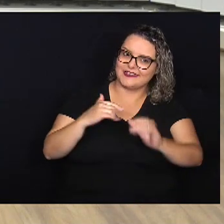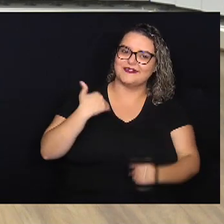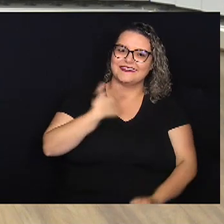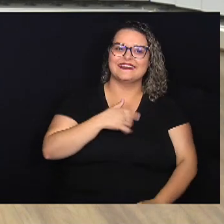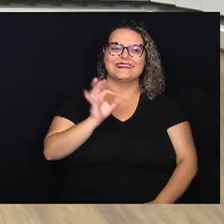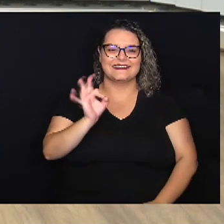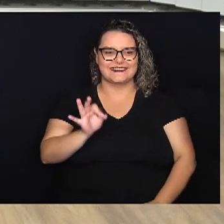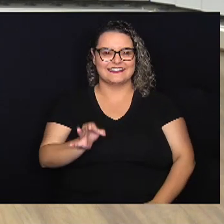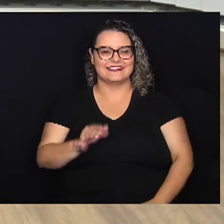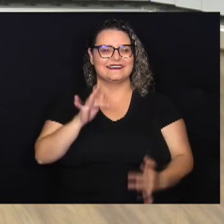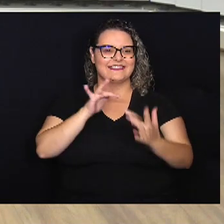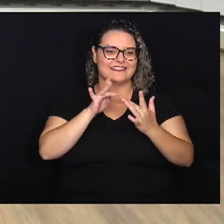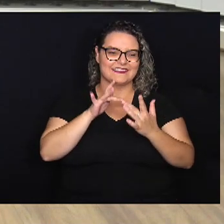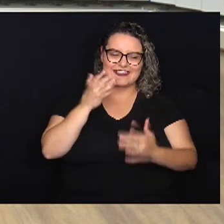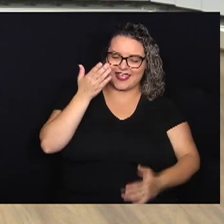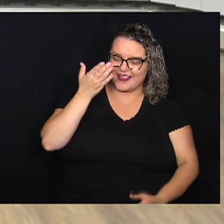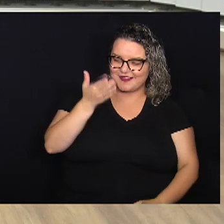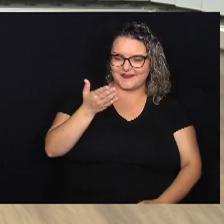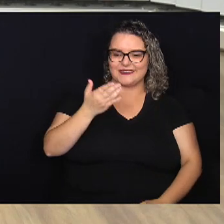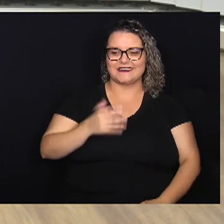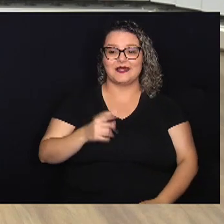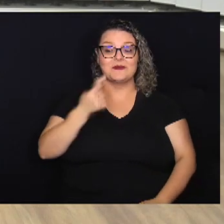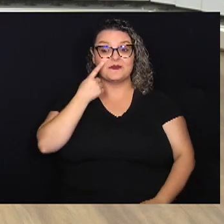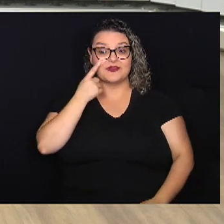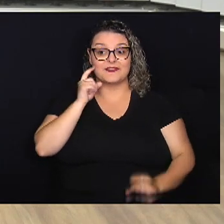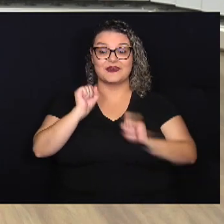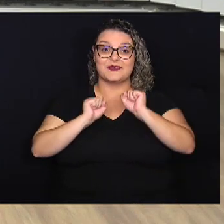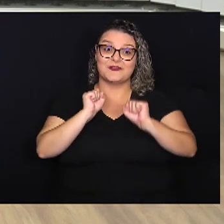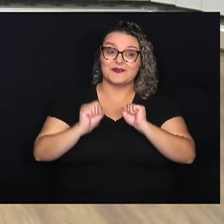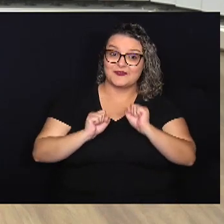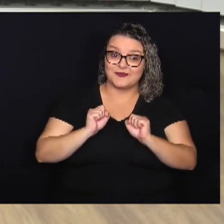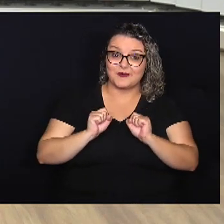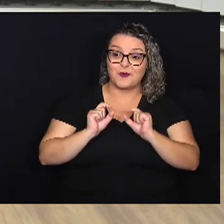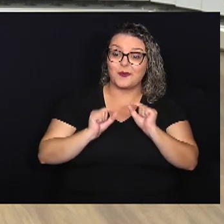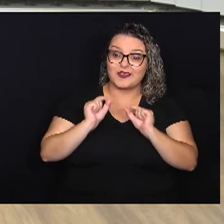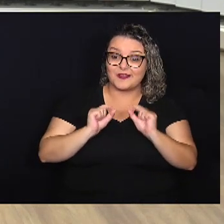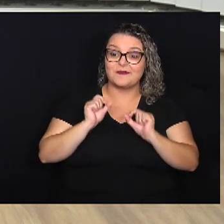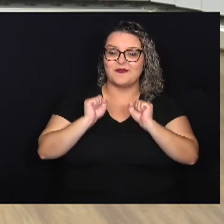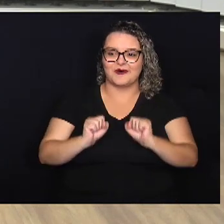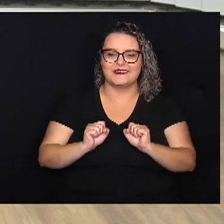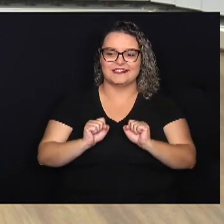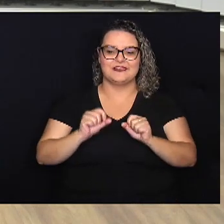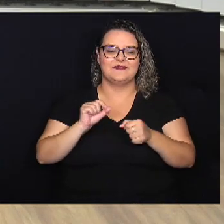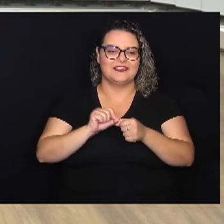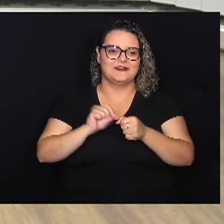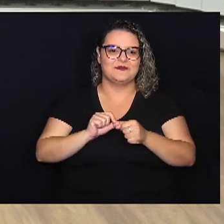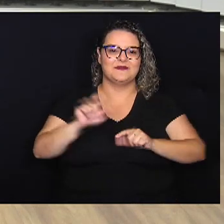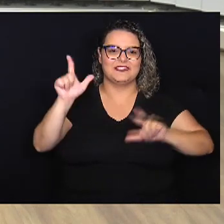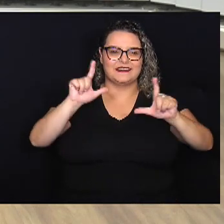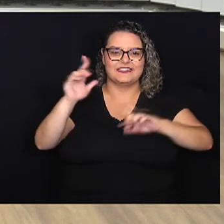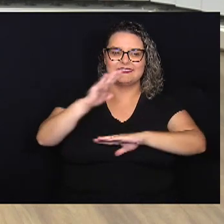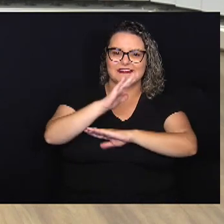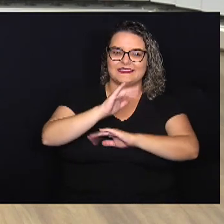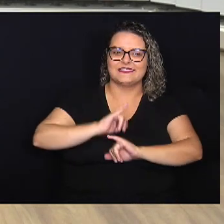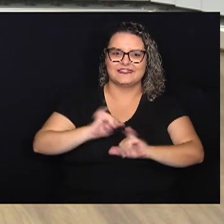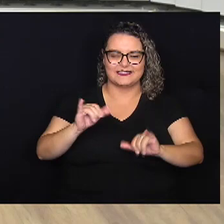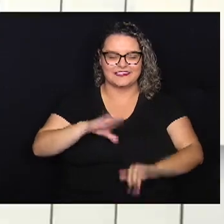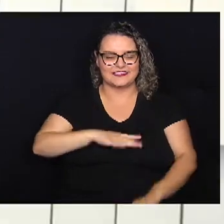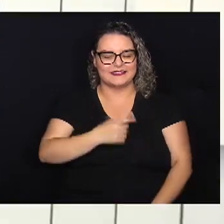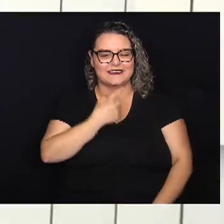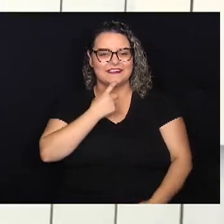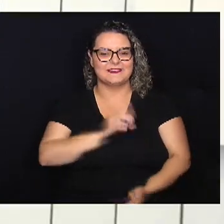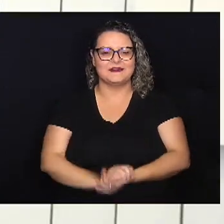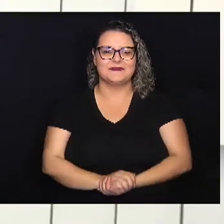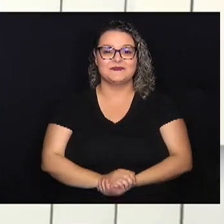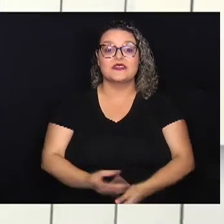certeza entra em contato com você para ver o que pode ser feito aí para que você apareça aqui na tela da TV Câmara Campinas.